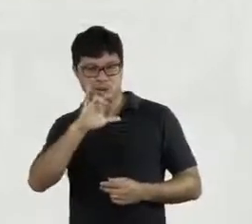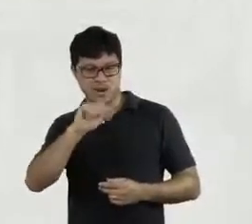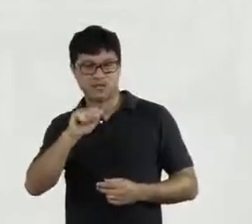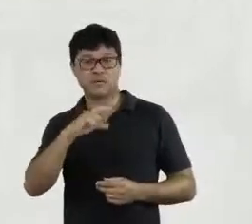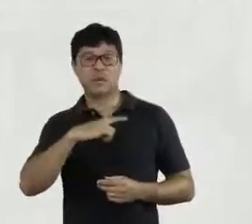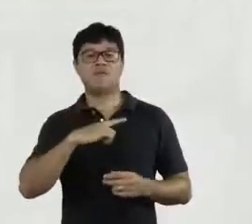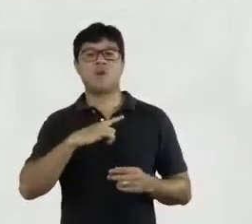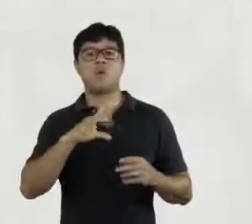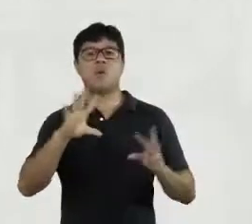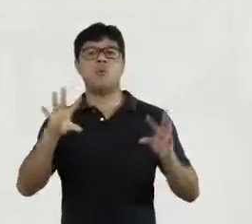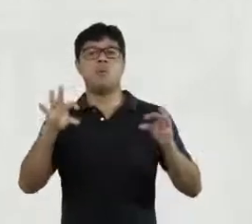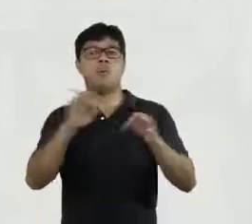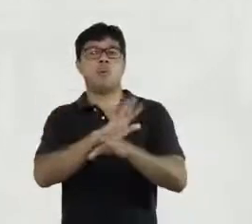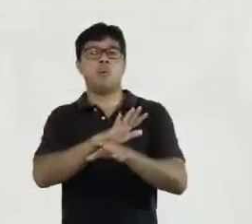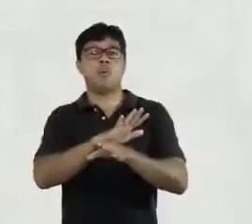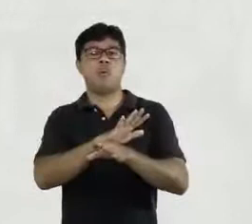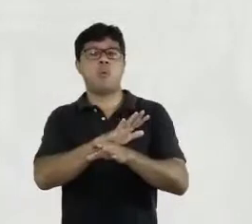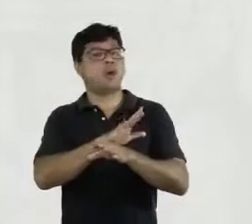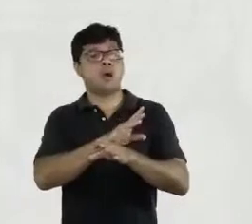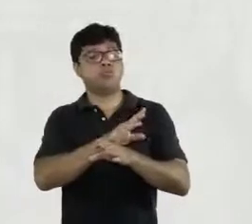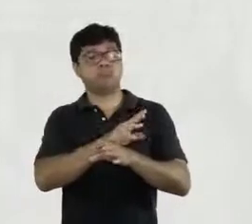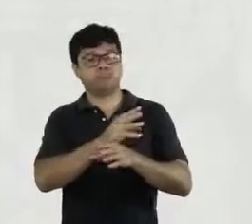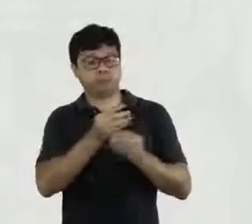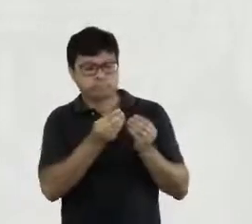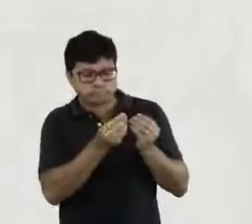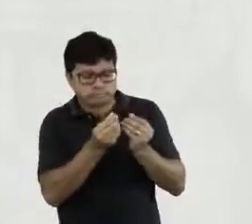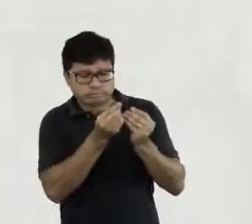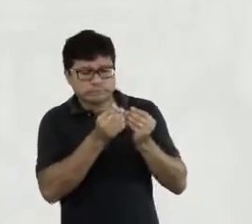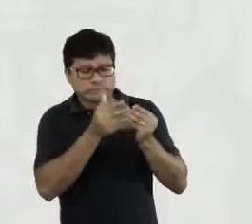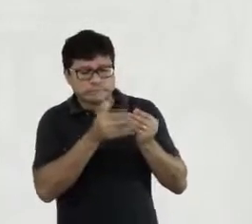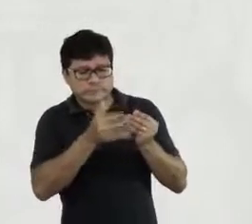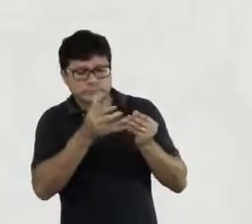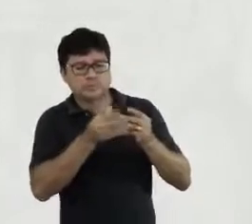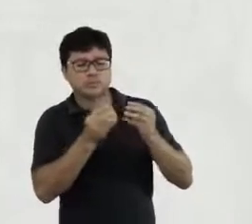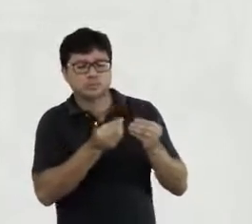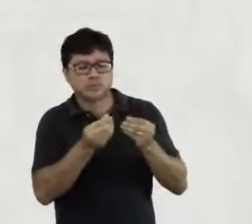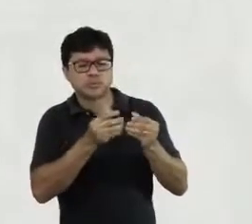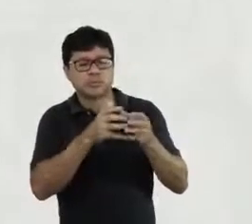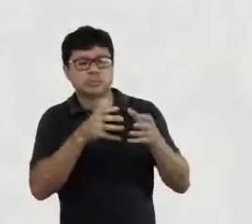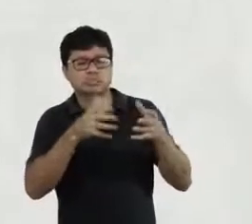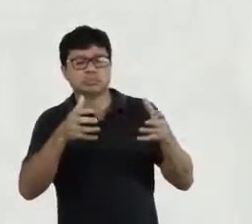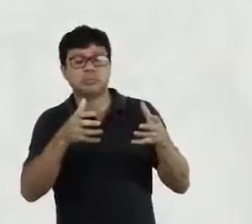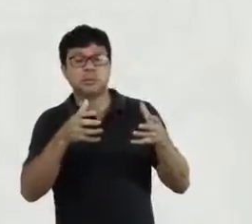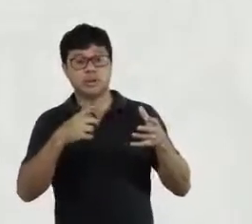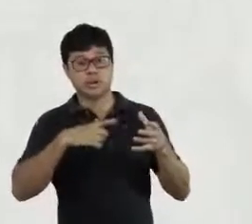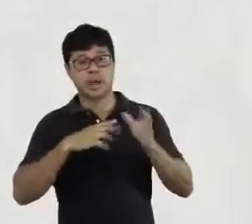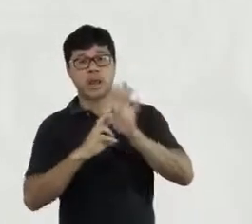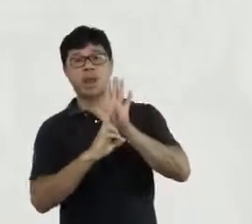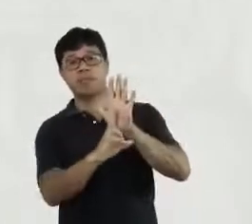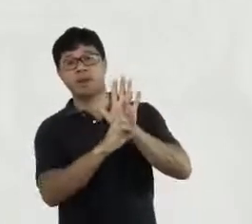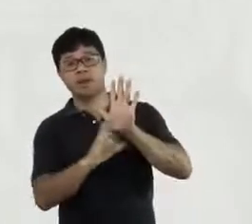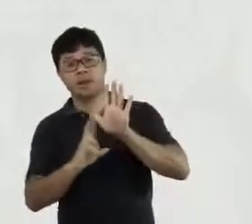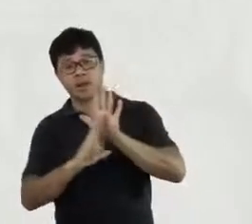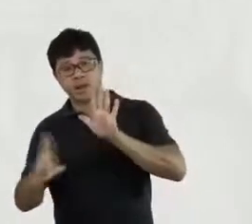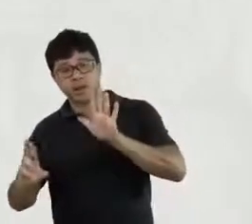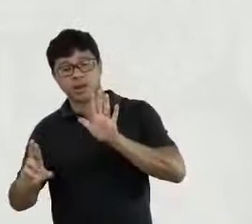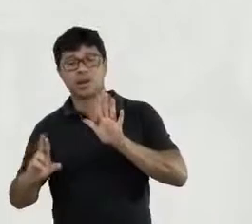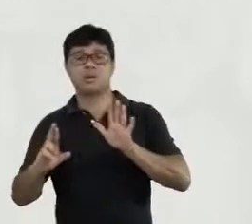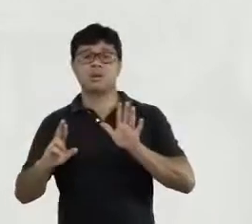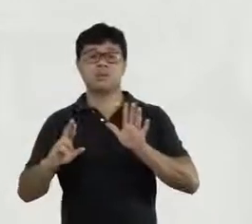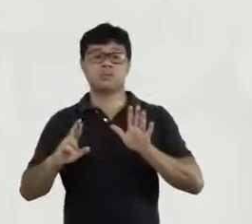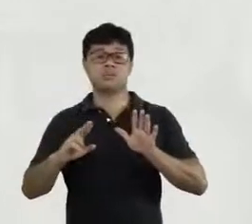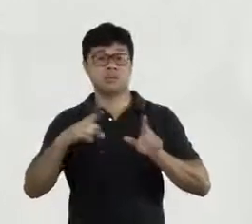si mesma. Em essência, resulta na forma de representações que, em